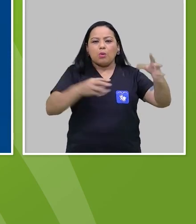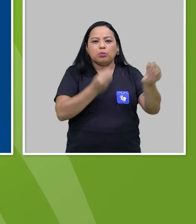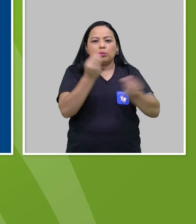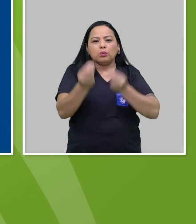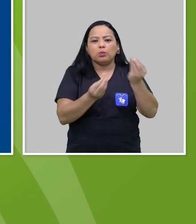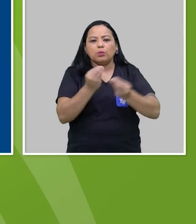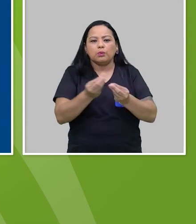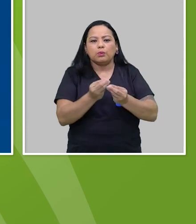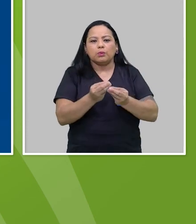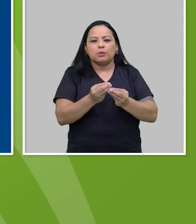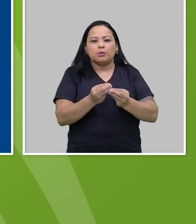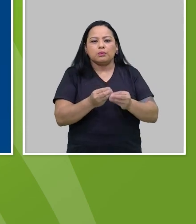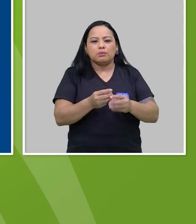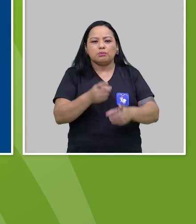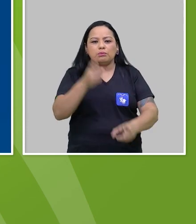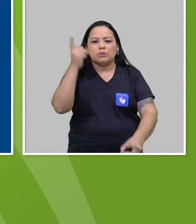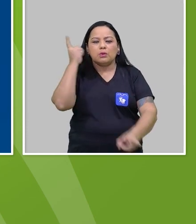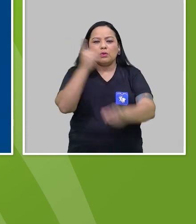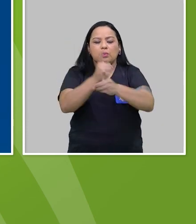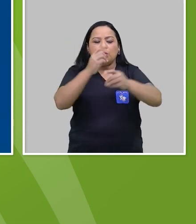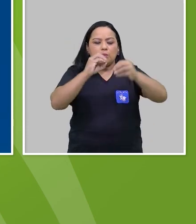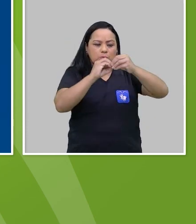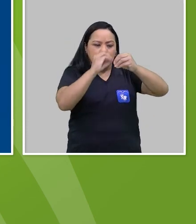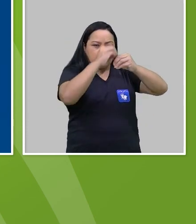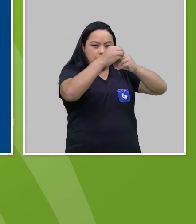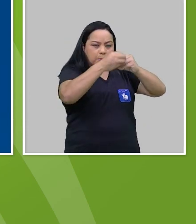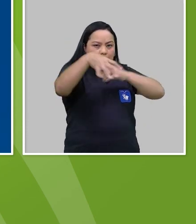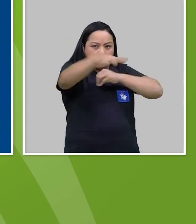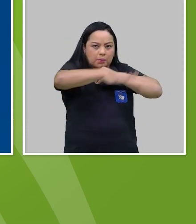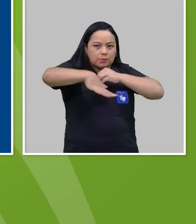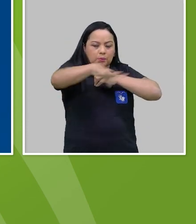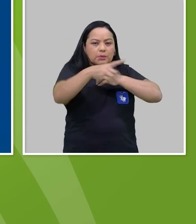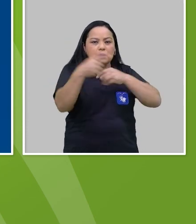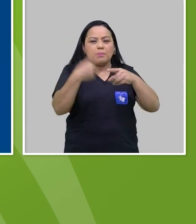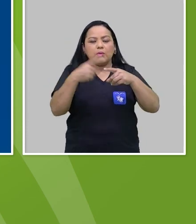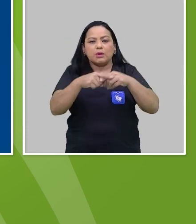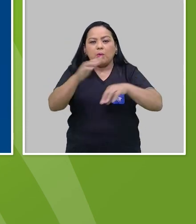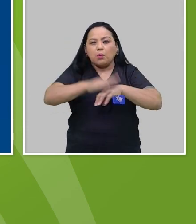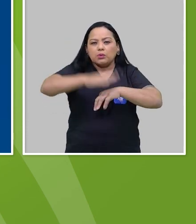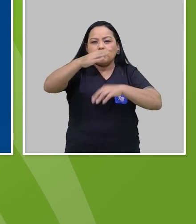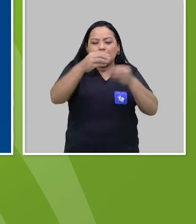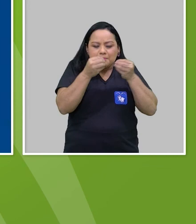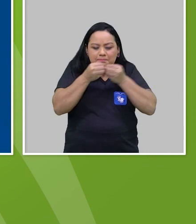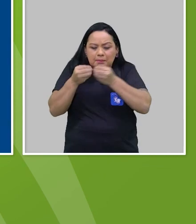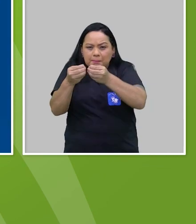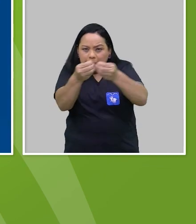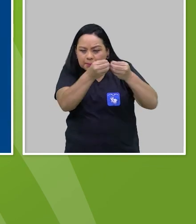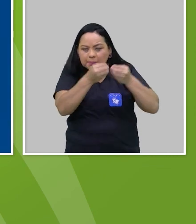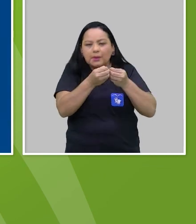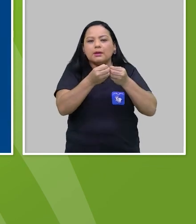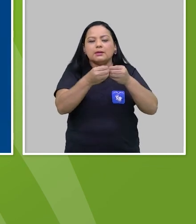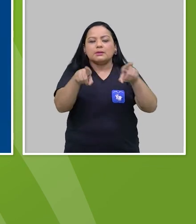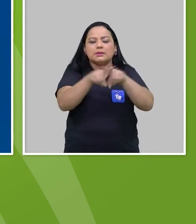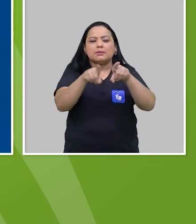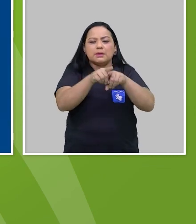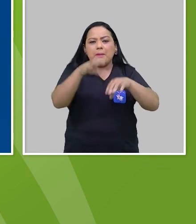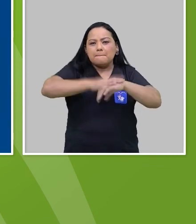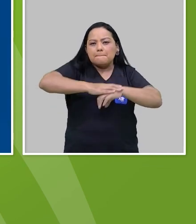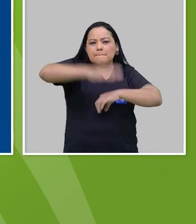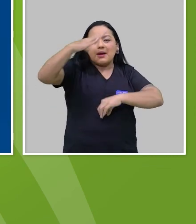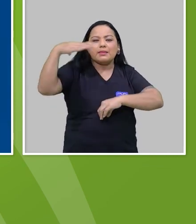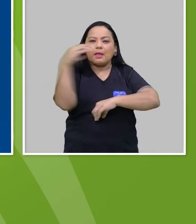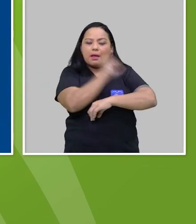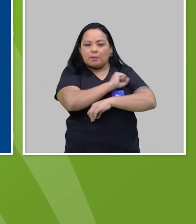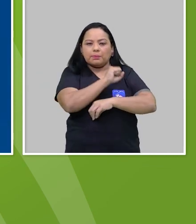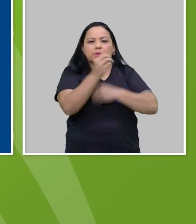da colisão das partículas do meio. Quanto mais perto estão as partículas, mais